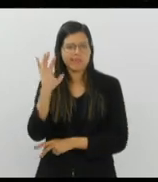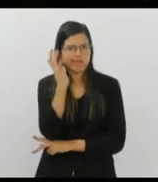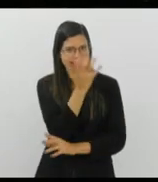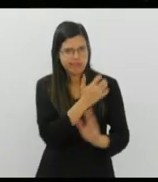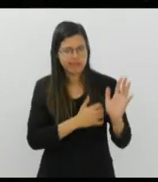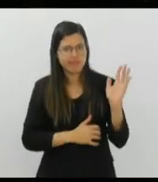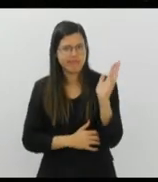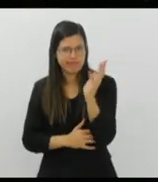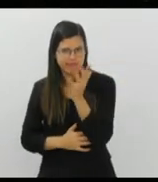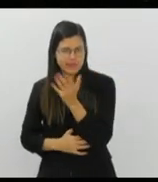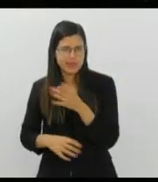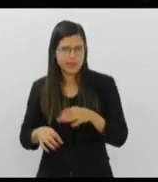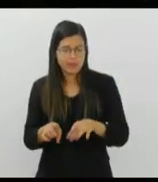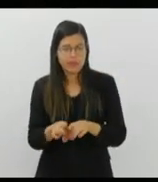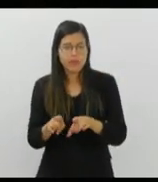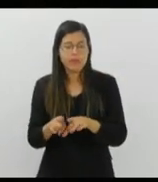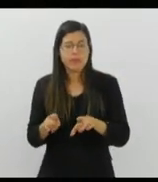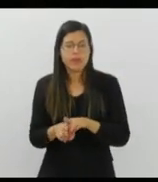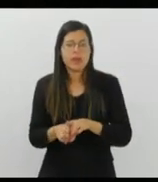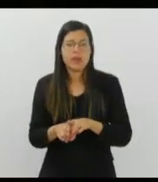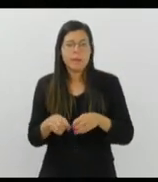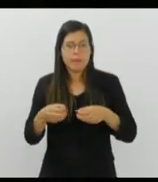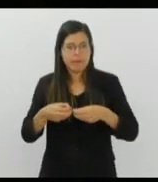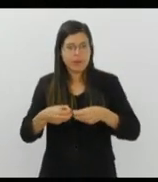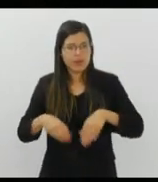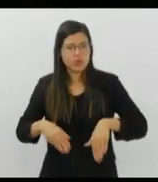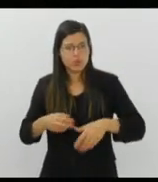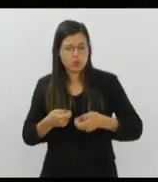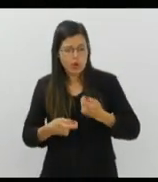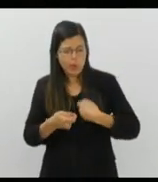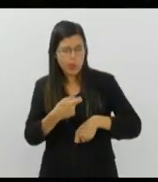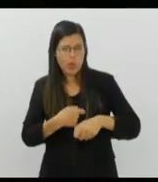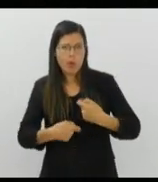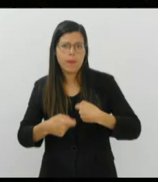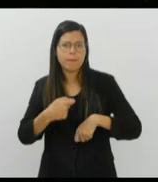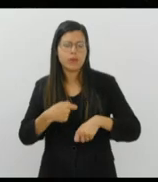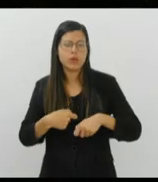flora e também dando os prejuízos econômicos